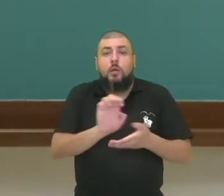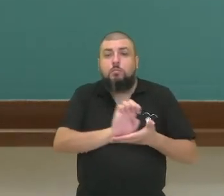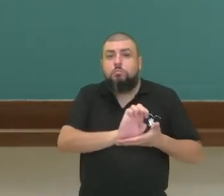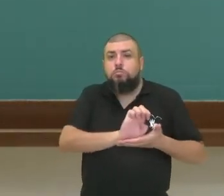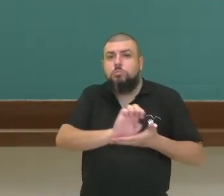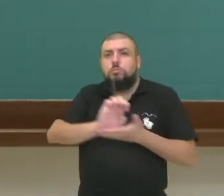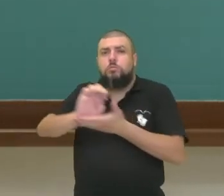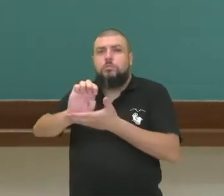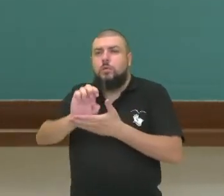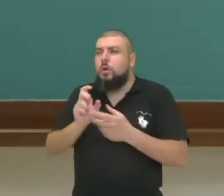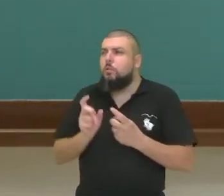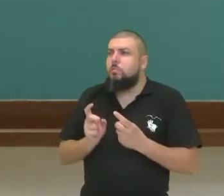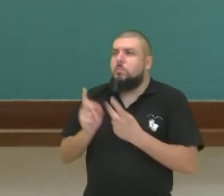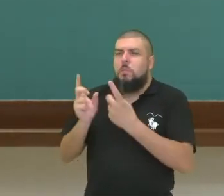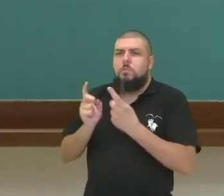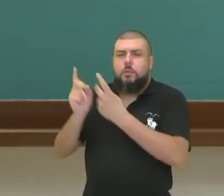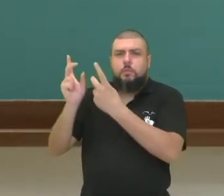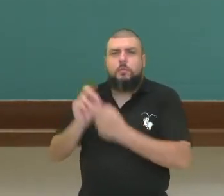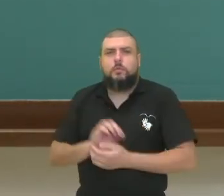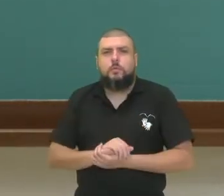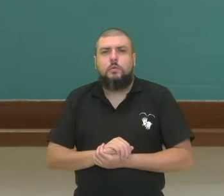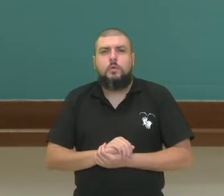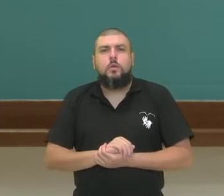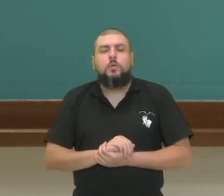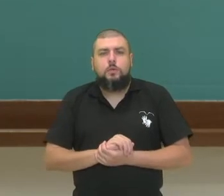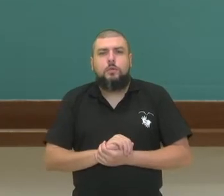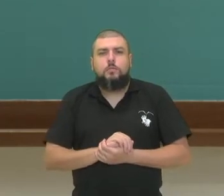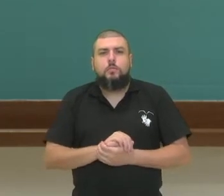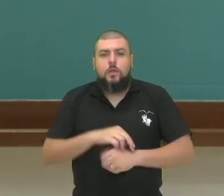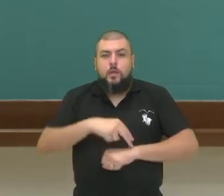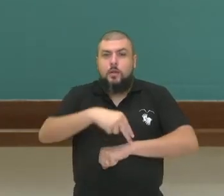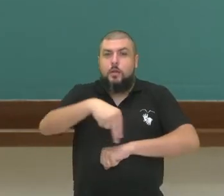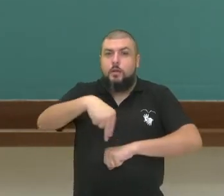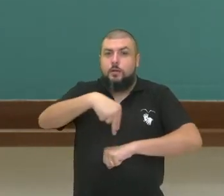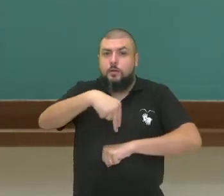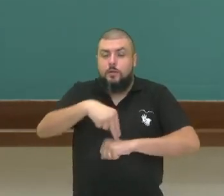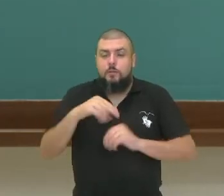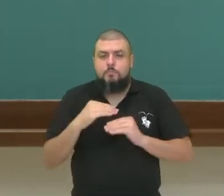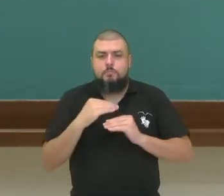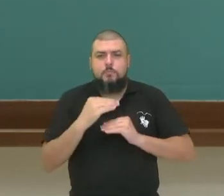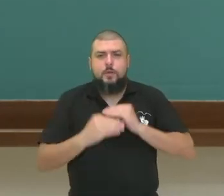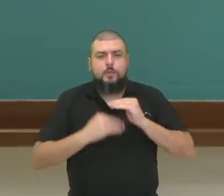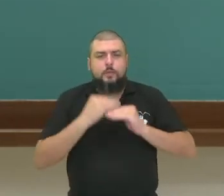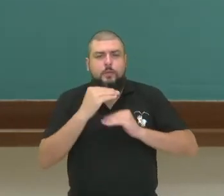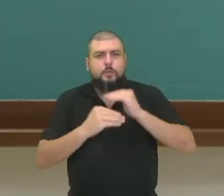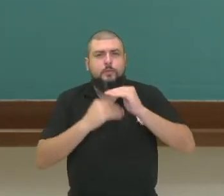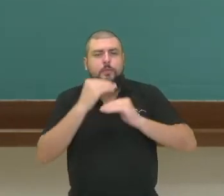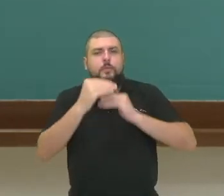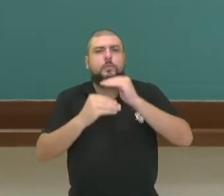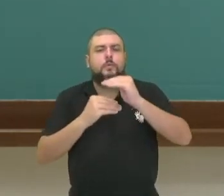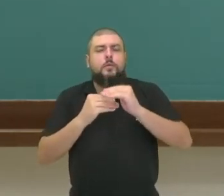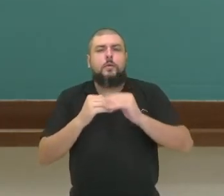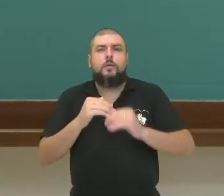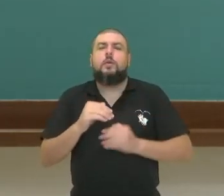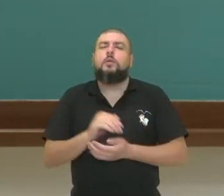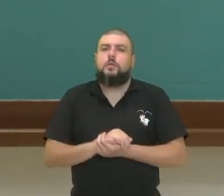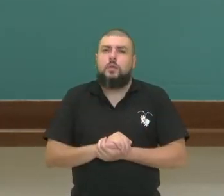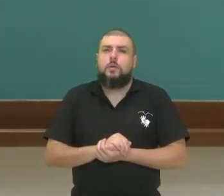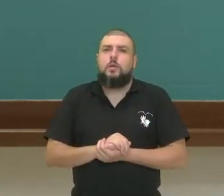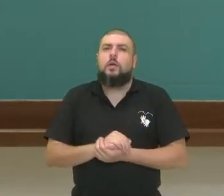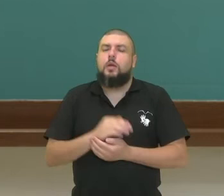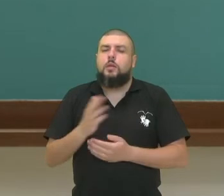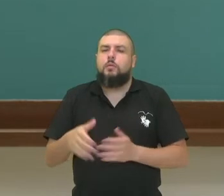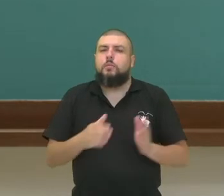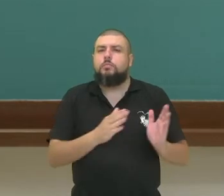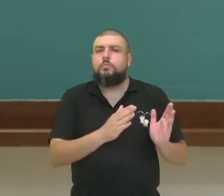fatores que vão incentivar ao crescimento econômico nacional. Vai ser muito importante esses fatores para o desenvolvimento que então ficou conhecido